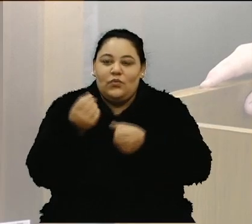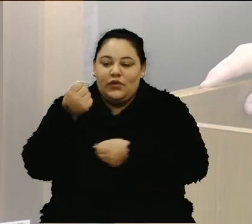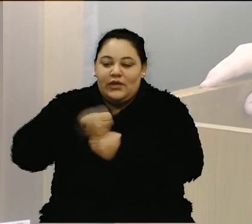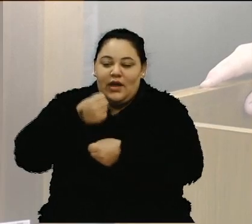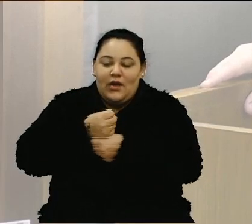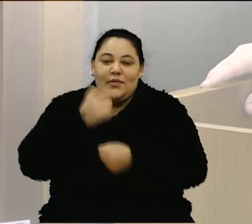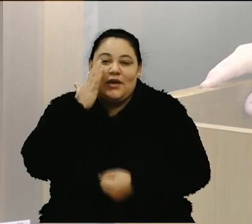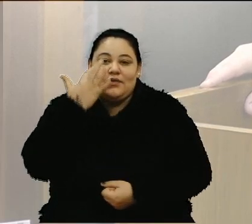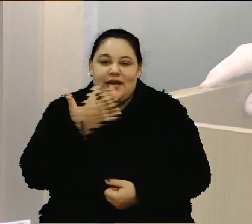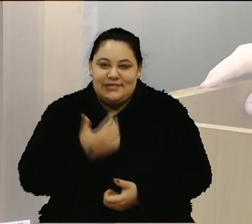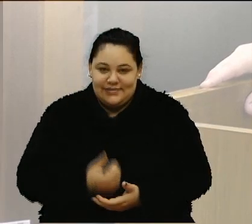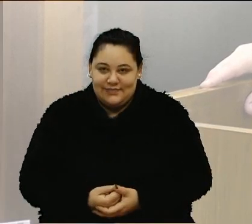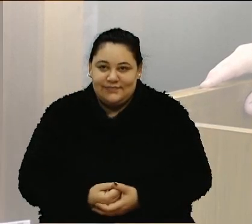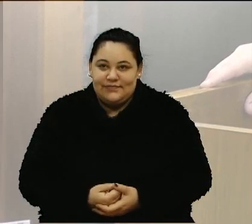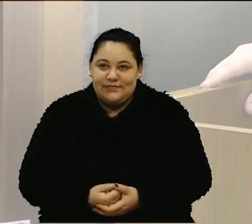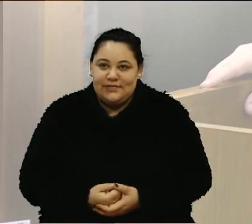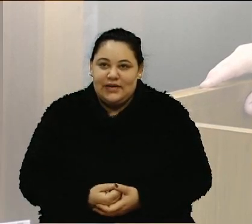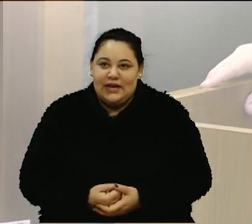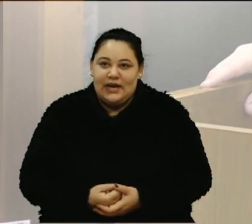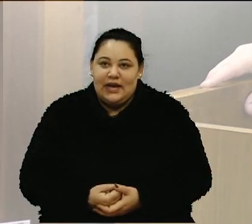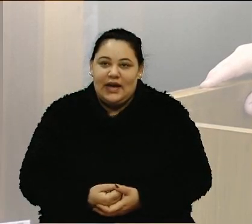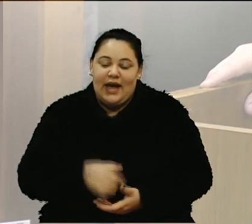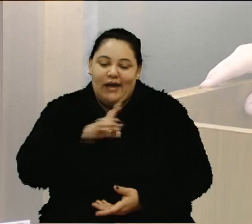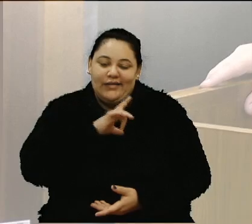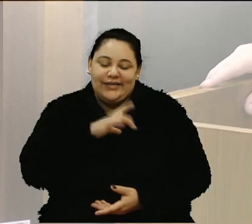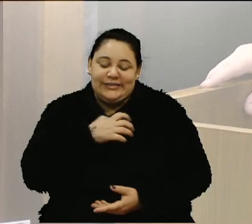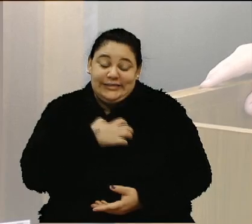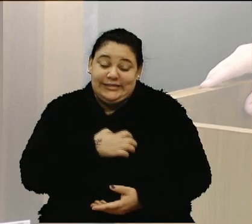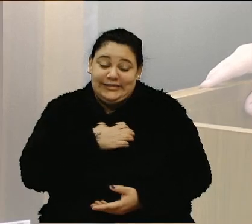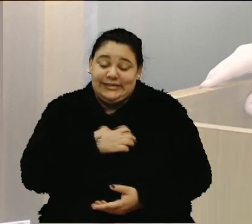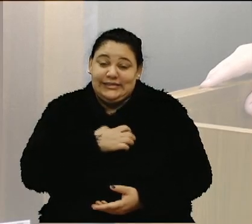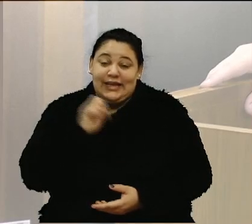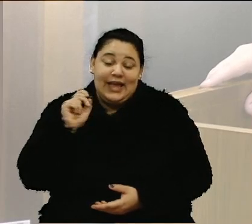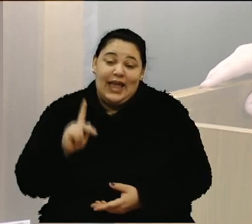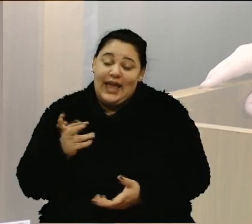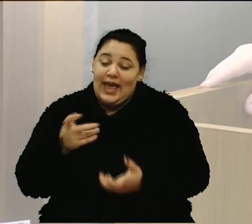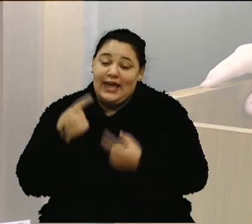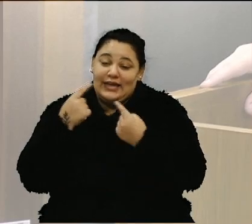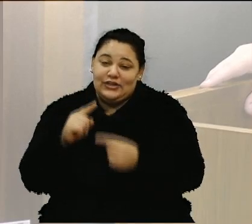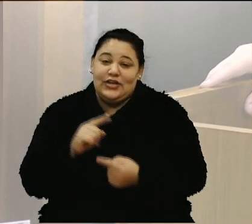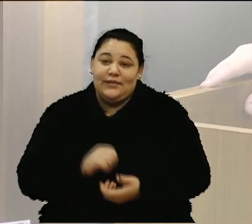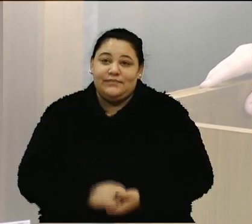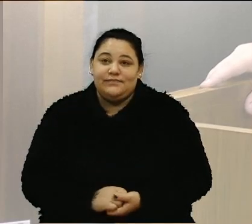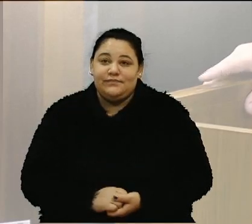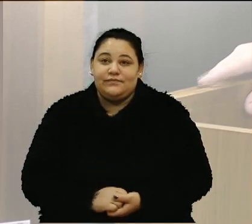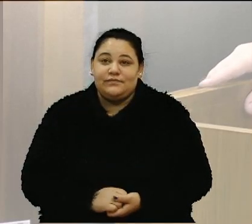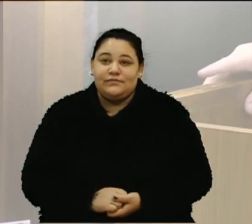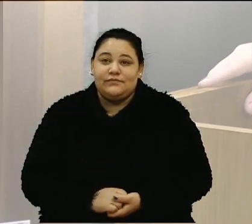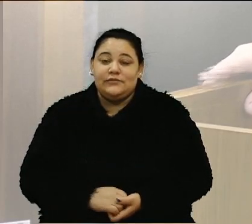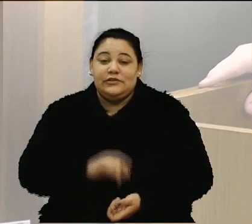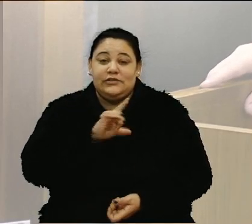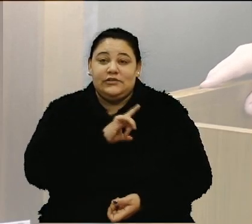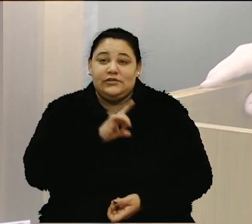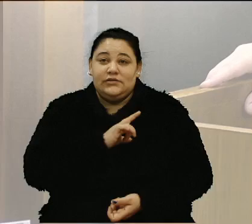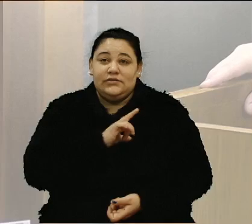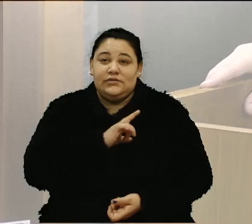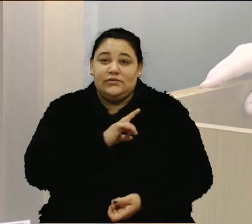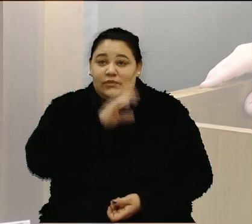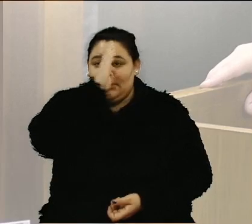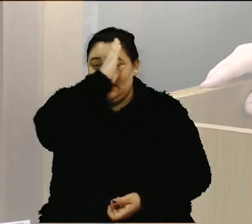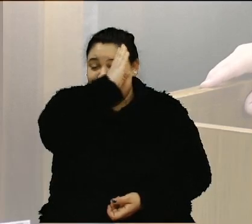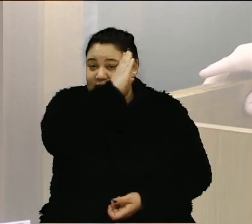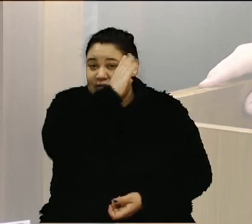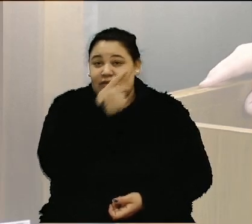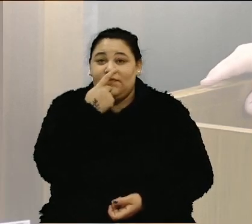causa irritação, né, de quem quer fazer a crítica. Tive aqui um vereador que me antecedeu, antes o